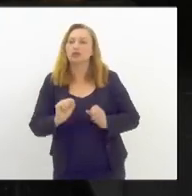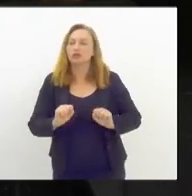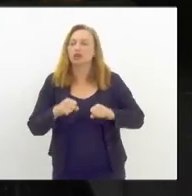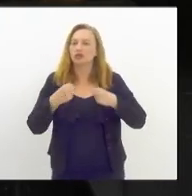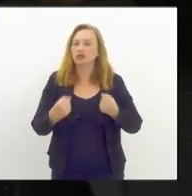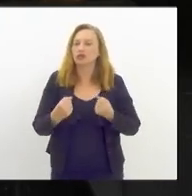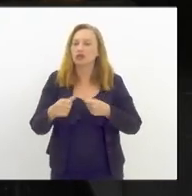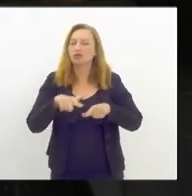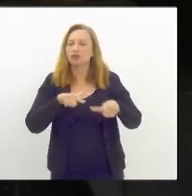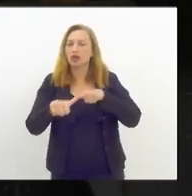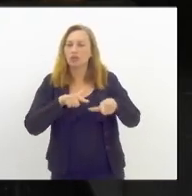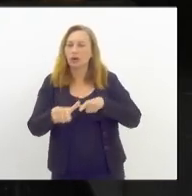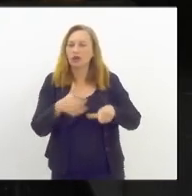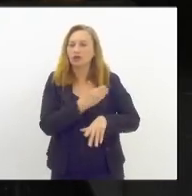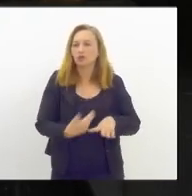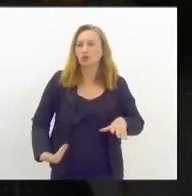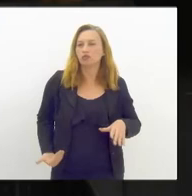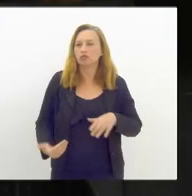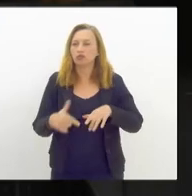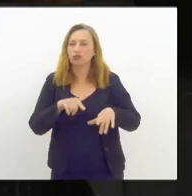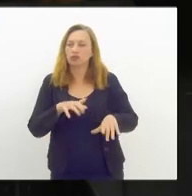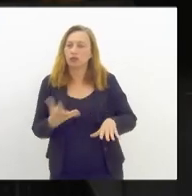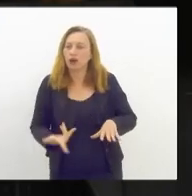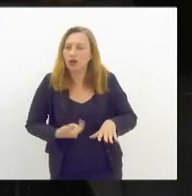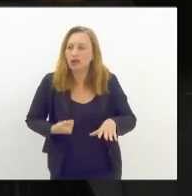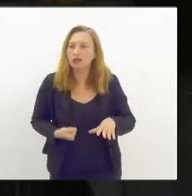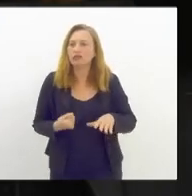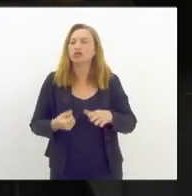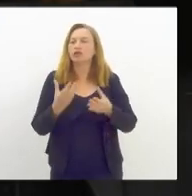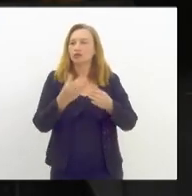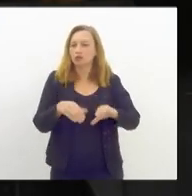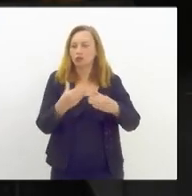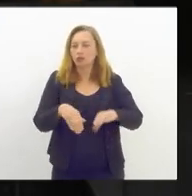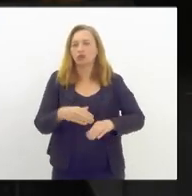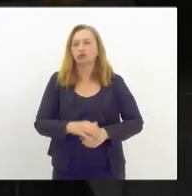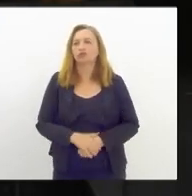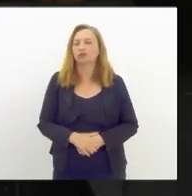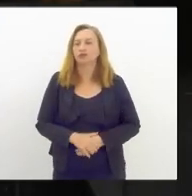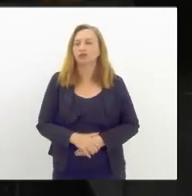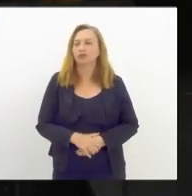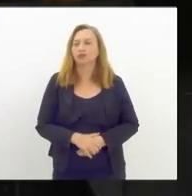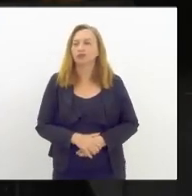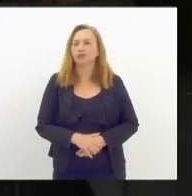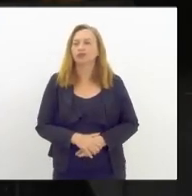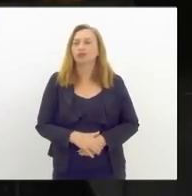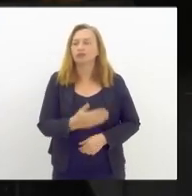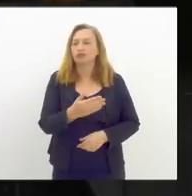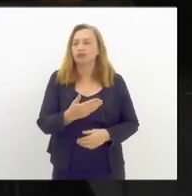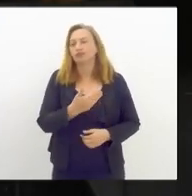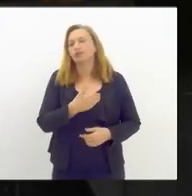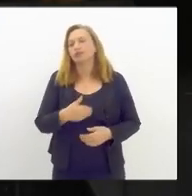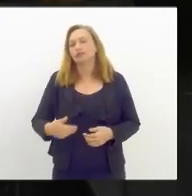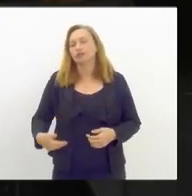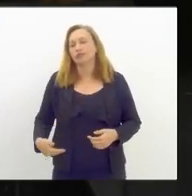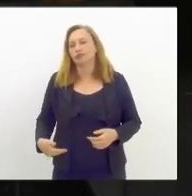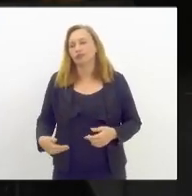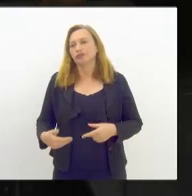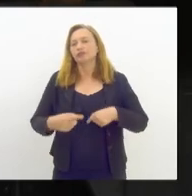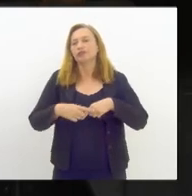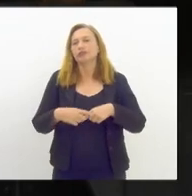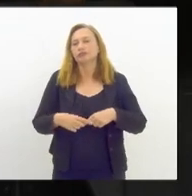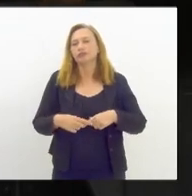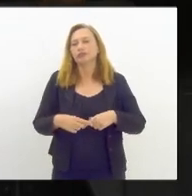no serviço público de qualidade com concurso público tendo servidores públicos estatutários